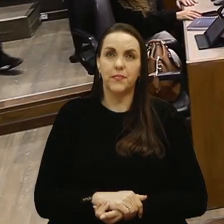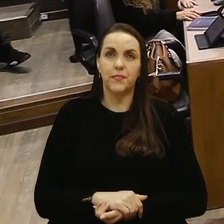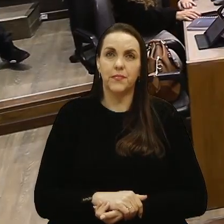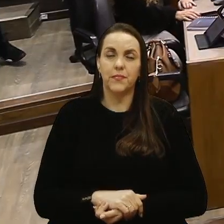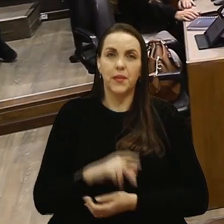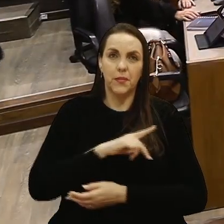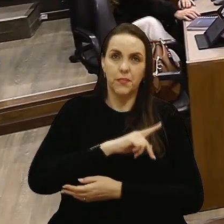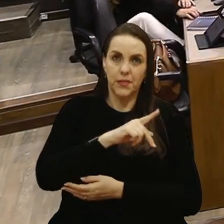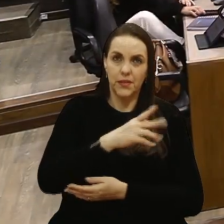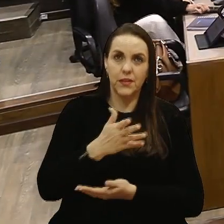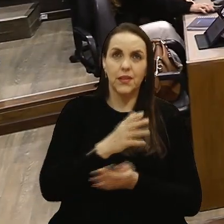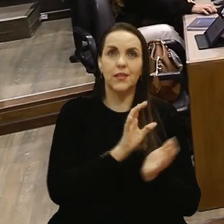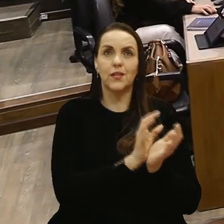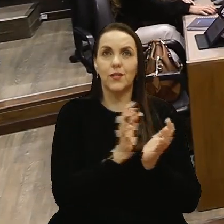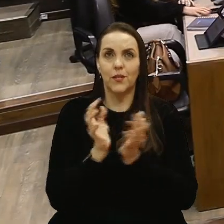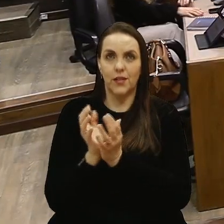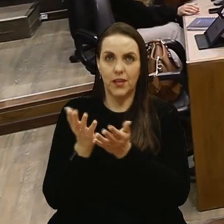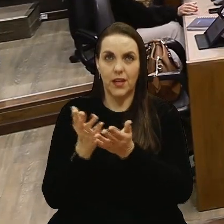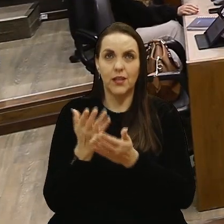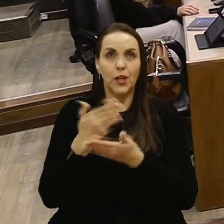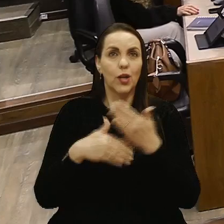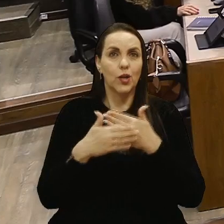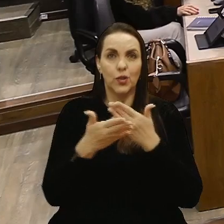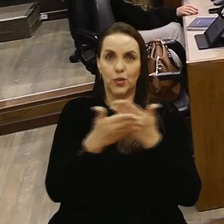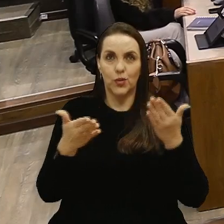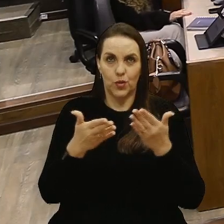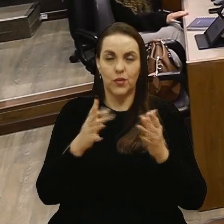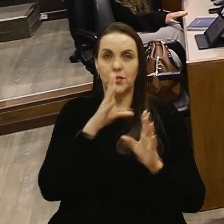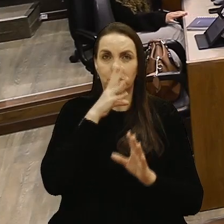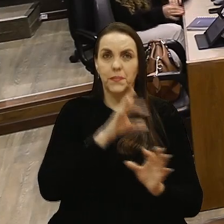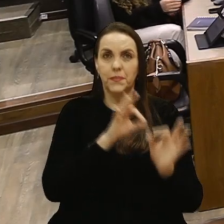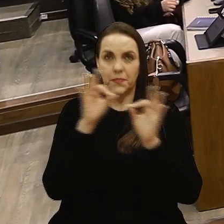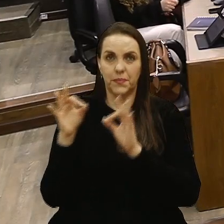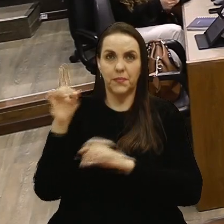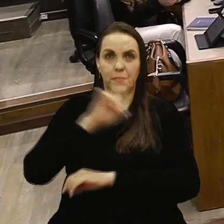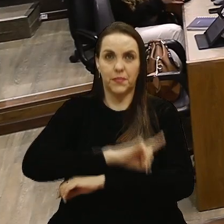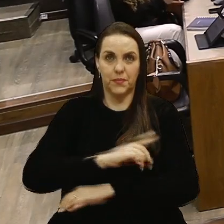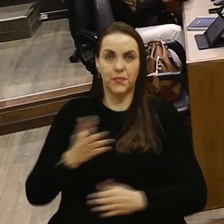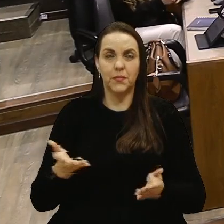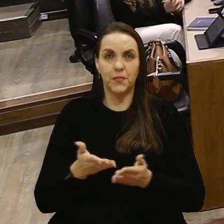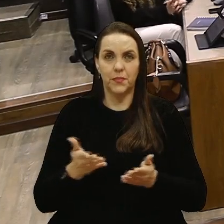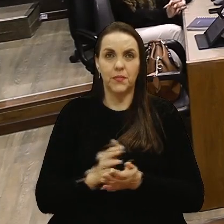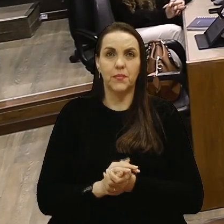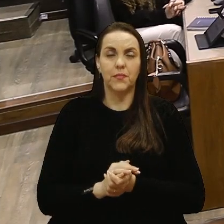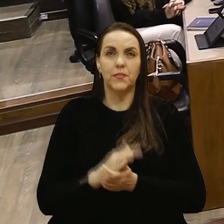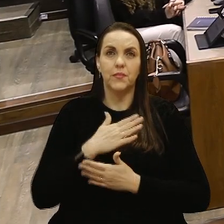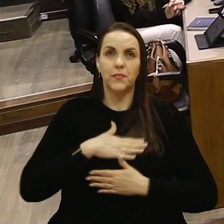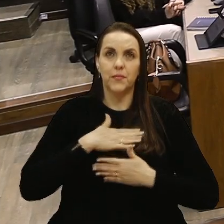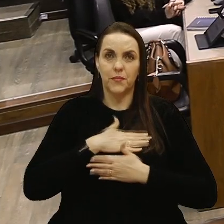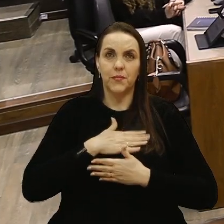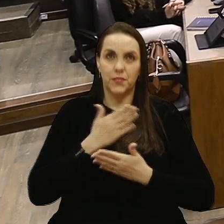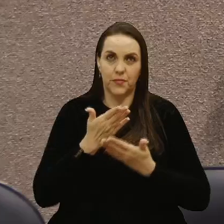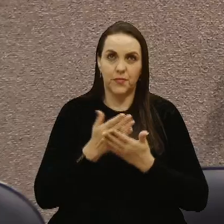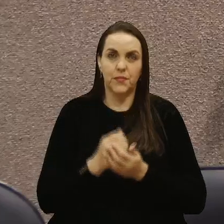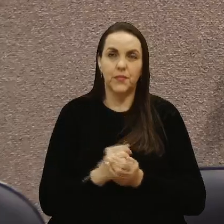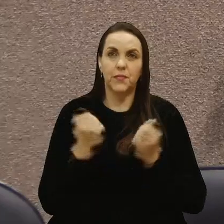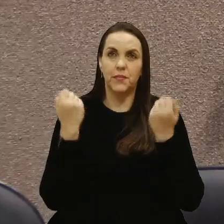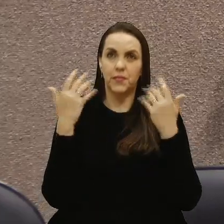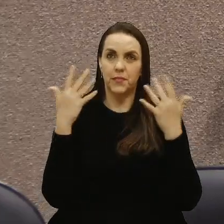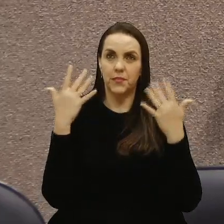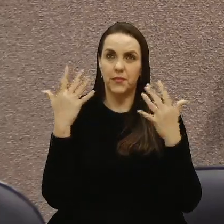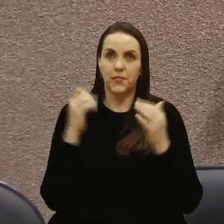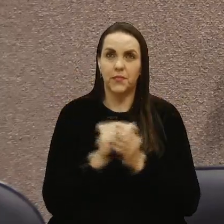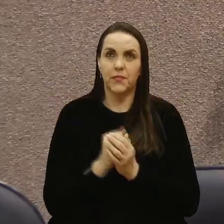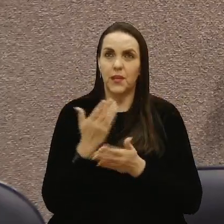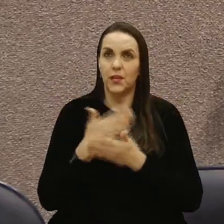Senhor presidente, nobres colegas, a todos os senhores e senhoras que nos assistem aqui no dia de hoje, eu gostaria de fazer um voto de congratulações